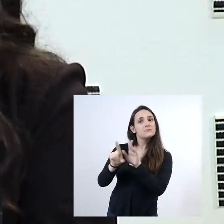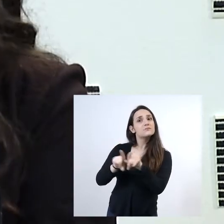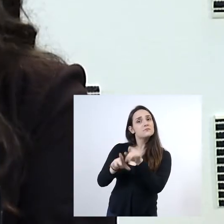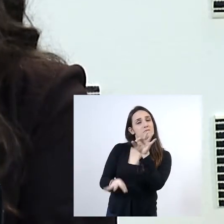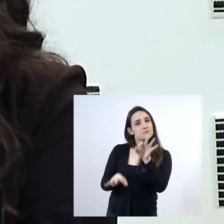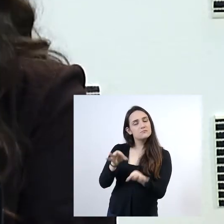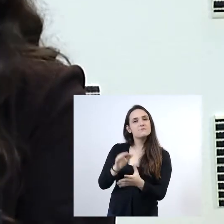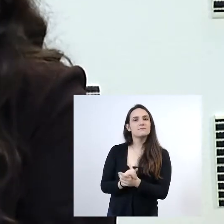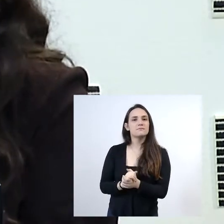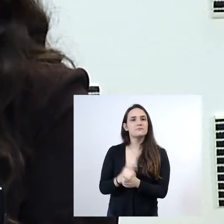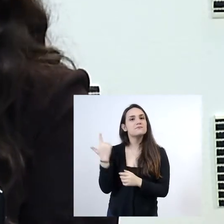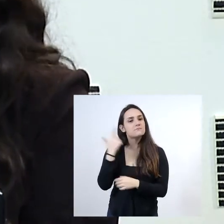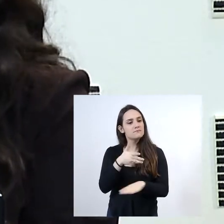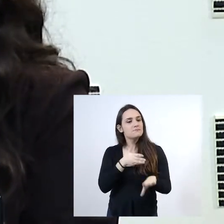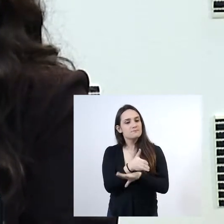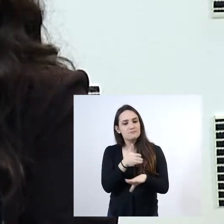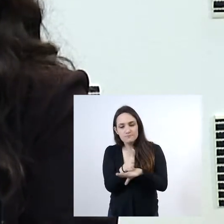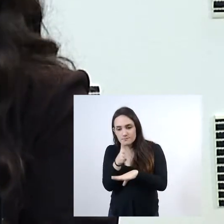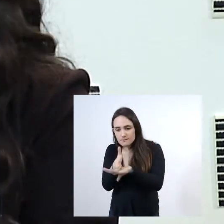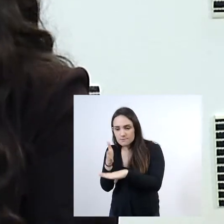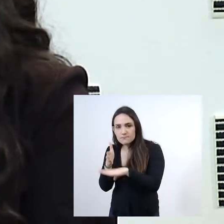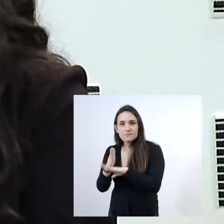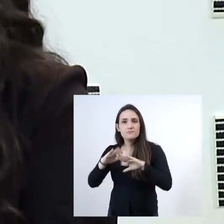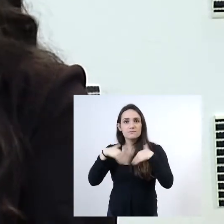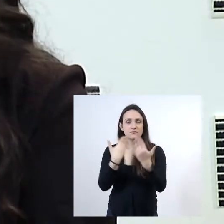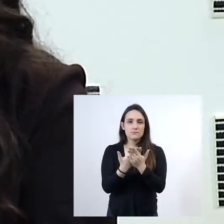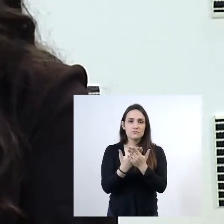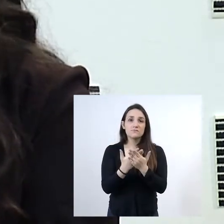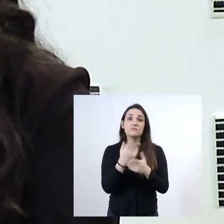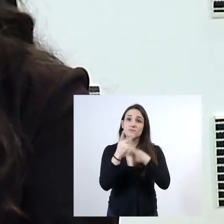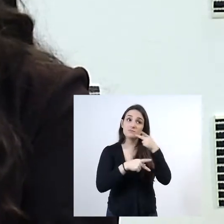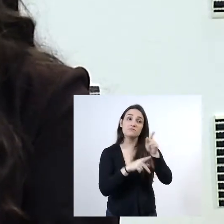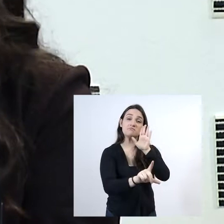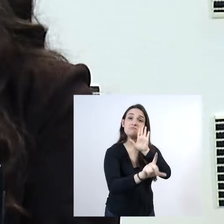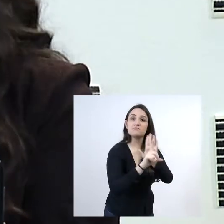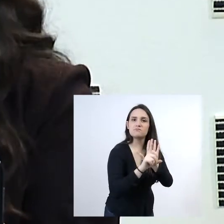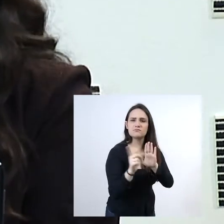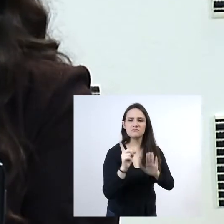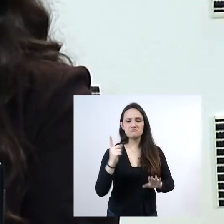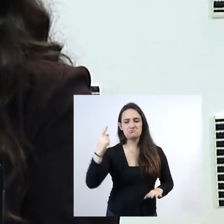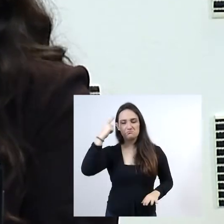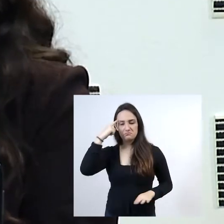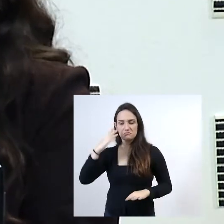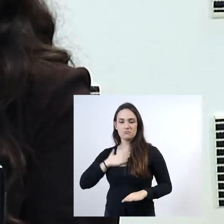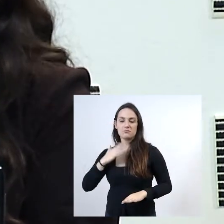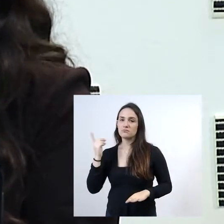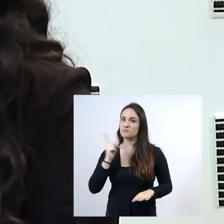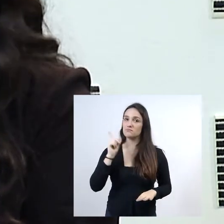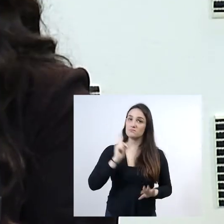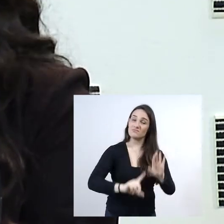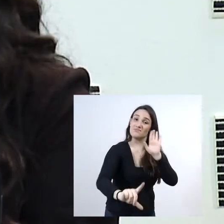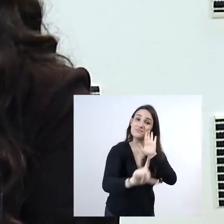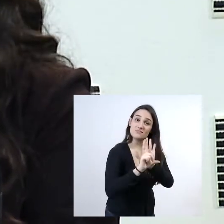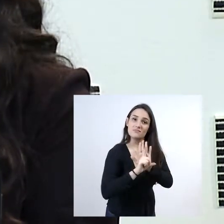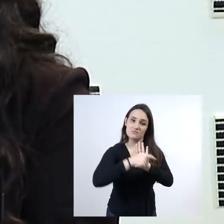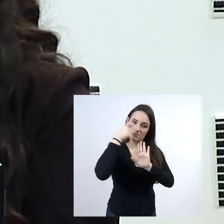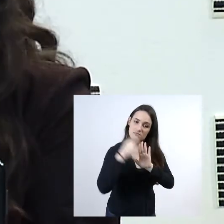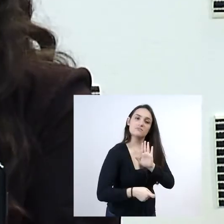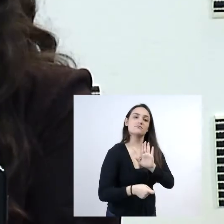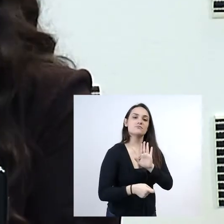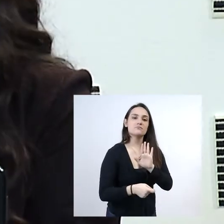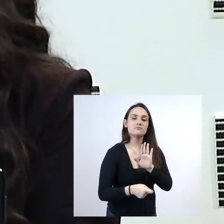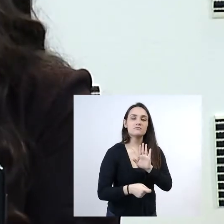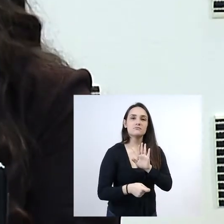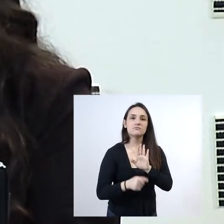trabalha nas escolas falando sobre leis, não é sobre moral, sobre o que eu penso, mas aquilo que a lei diz acerca